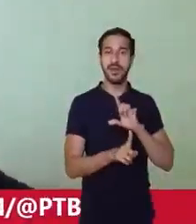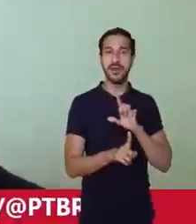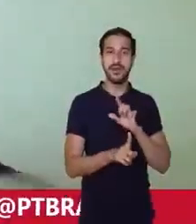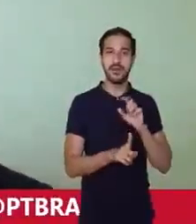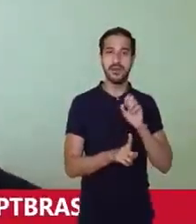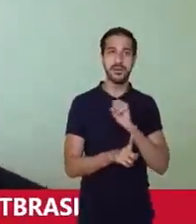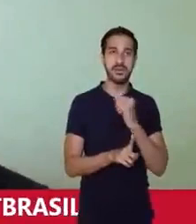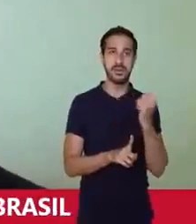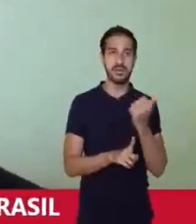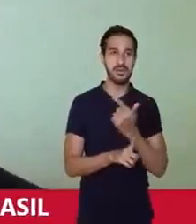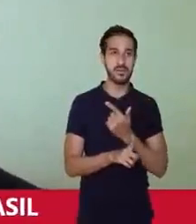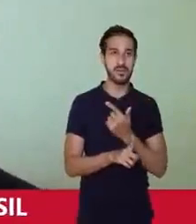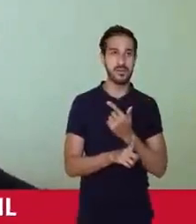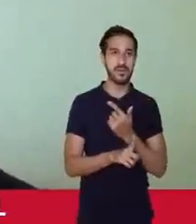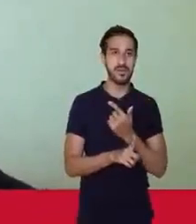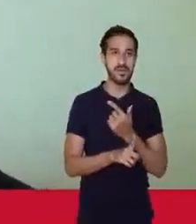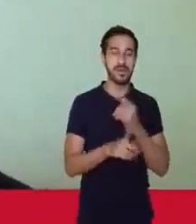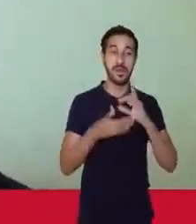invés da